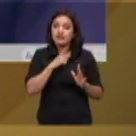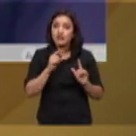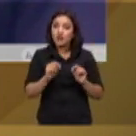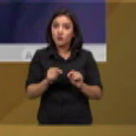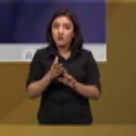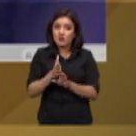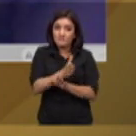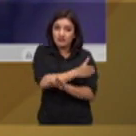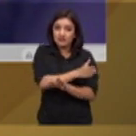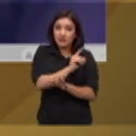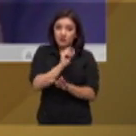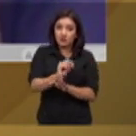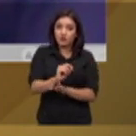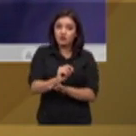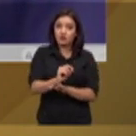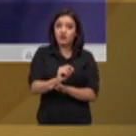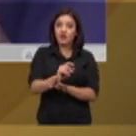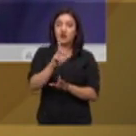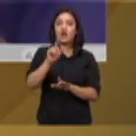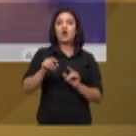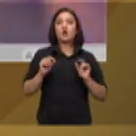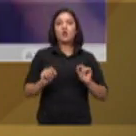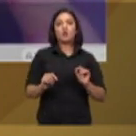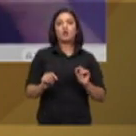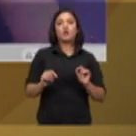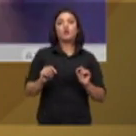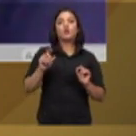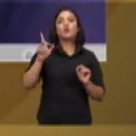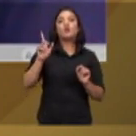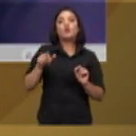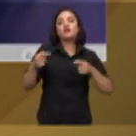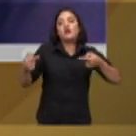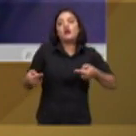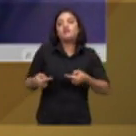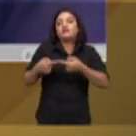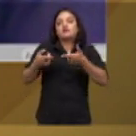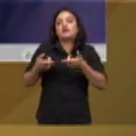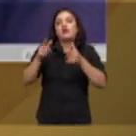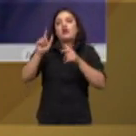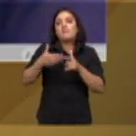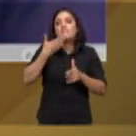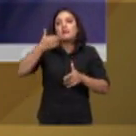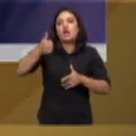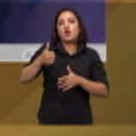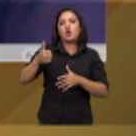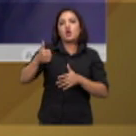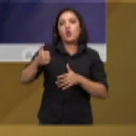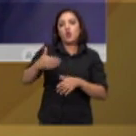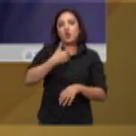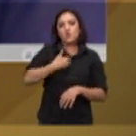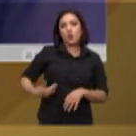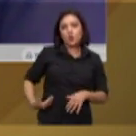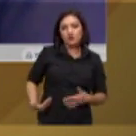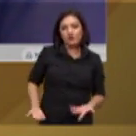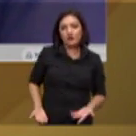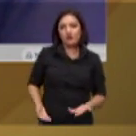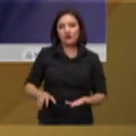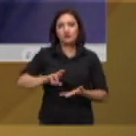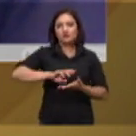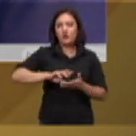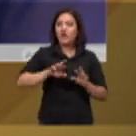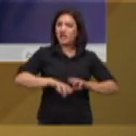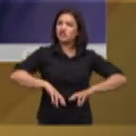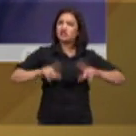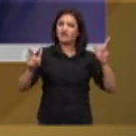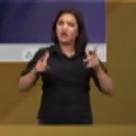àquela época, era uma conveniência do Estado, muito mais do que um serviço público, de uma leitura contemporânea de serviço público com aquilo que